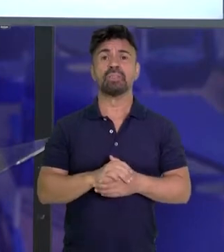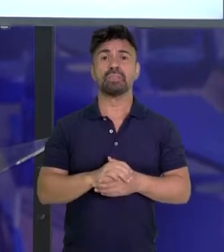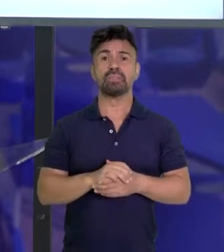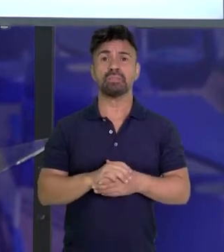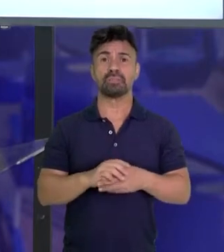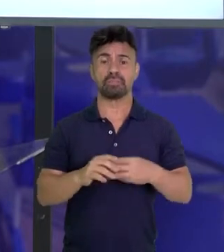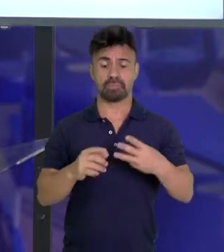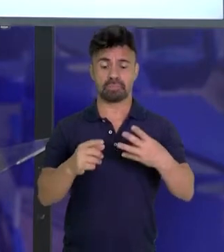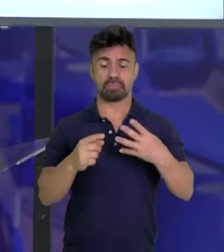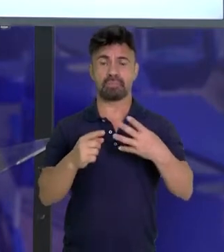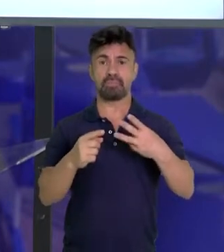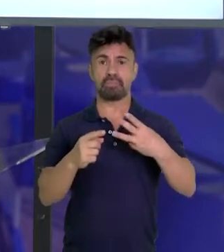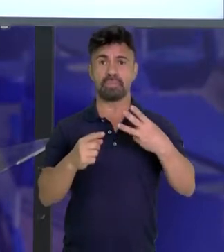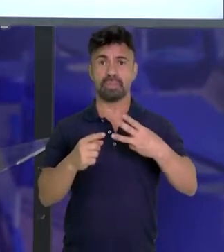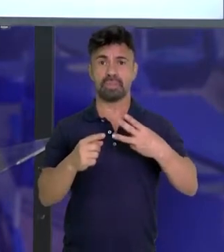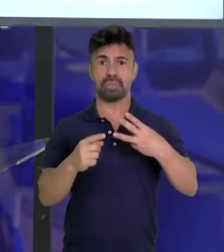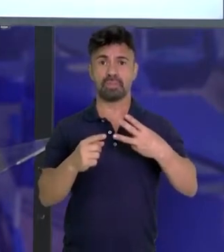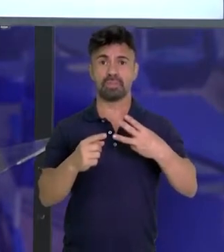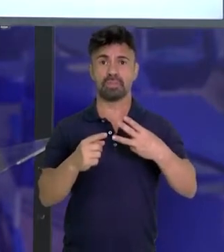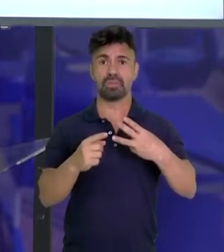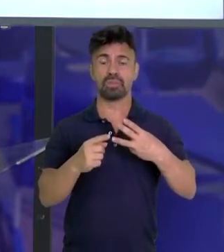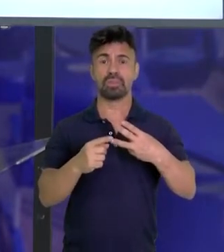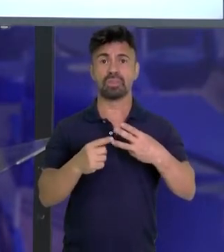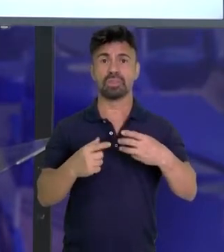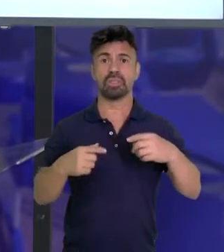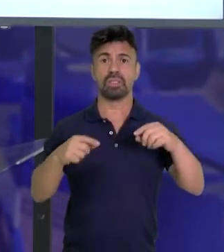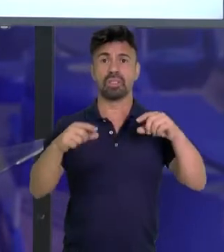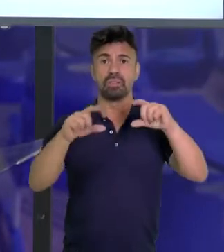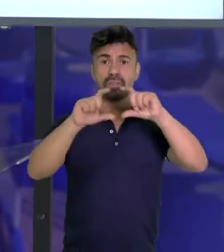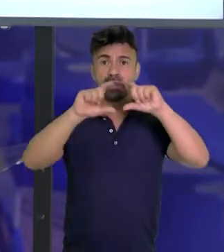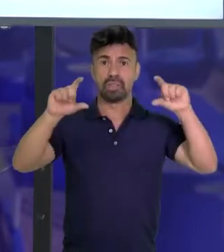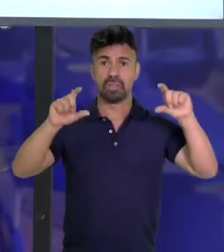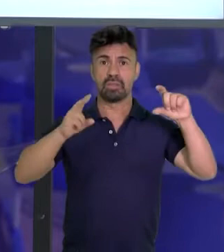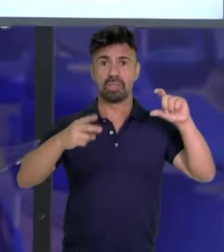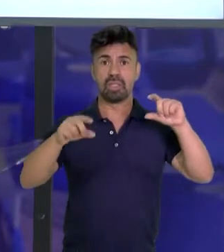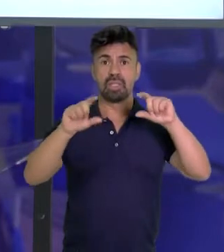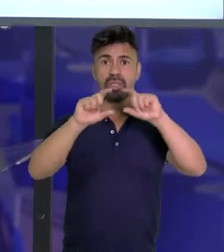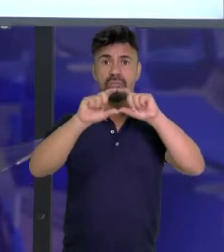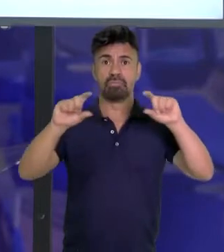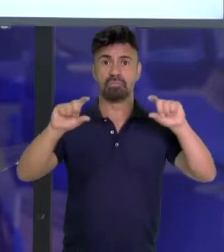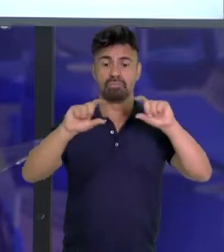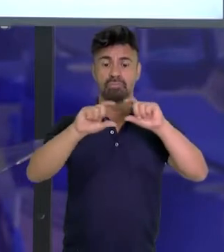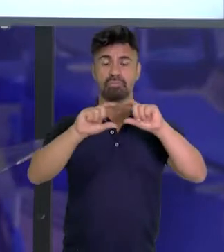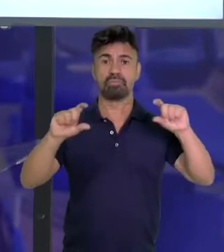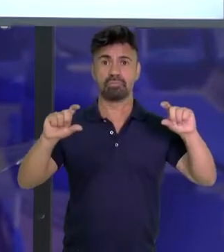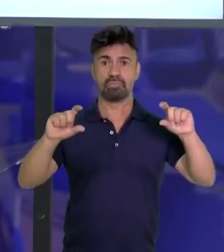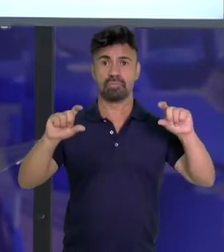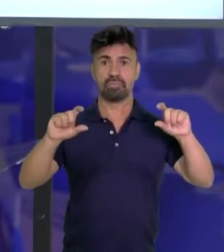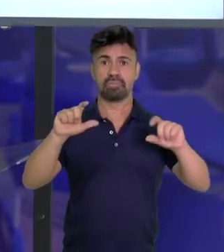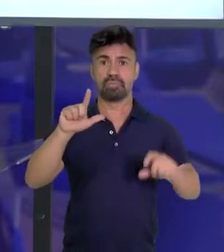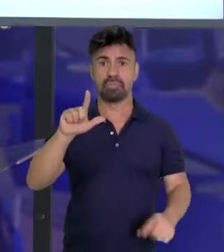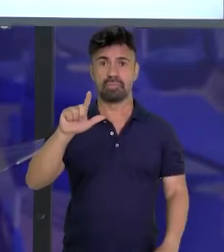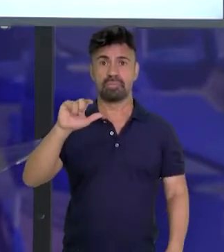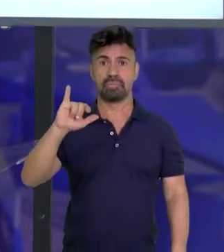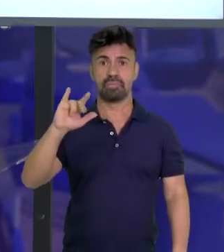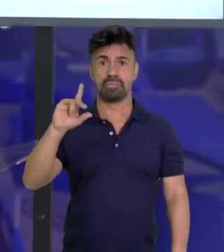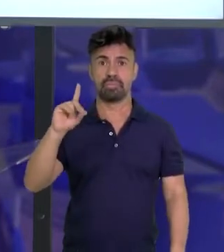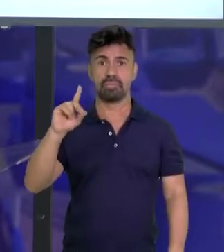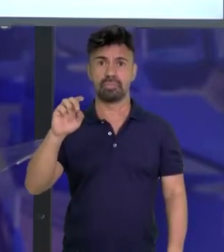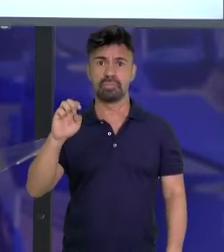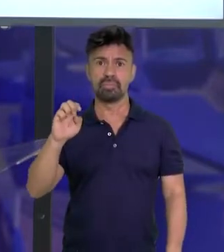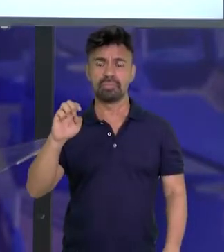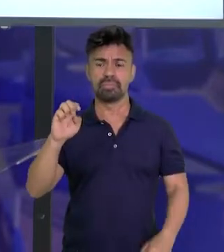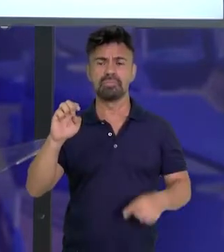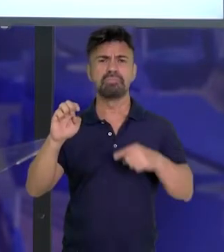como terceiro elemento, a gente tem um parágrafo ou uma sequência de parágrafos que a gente chama de lead.